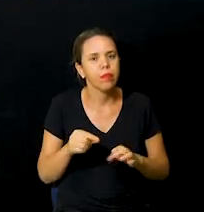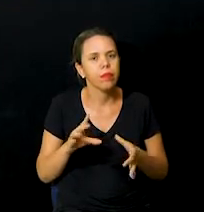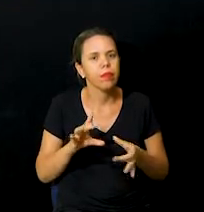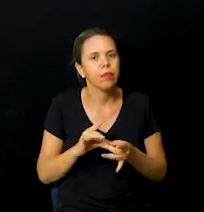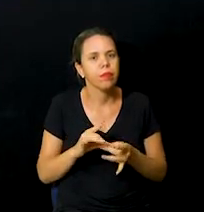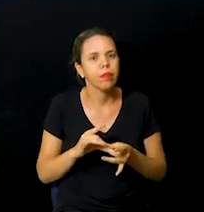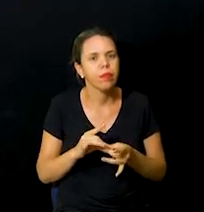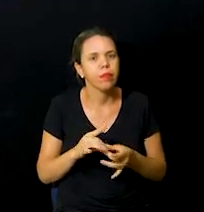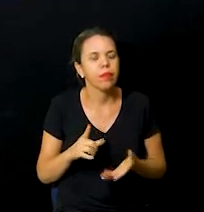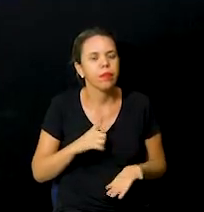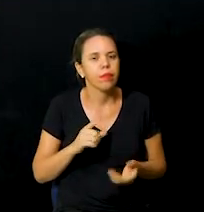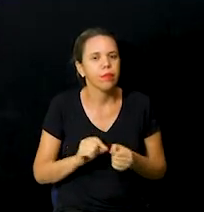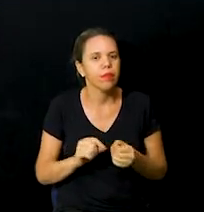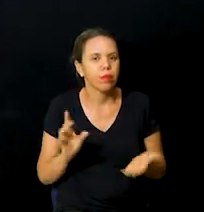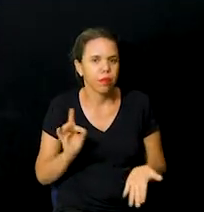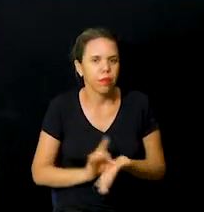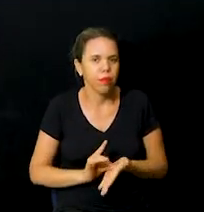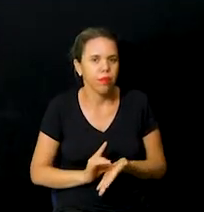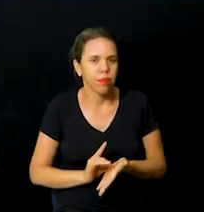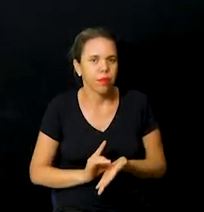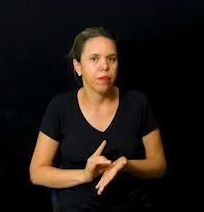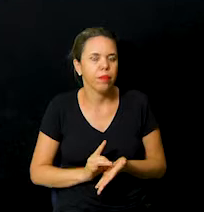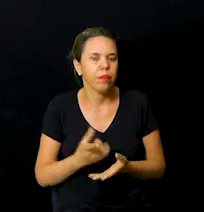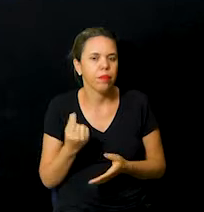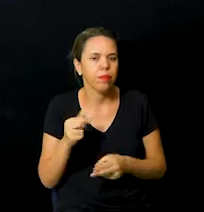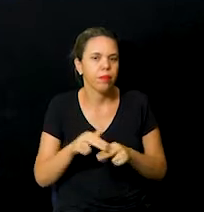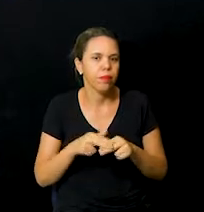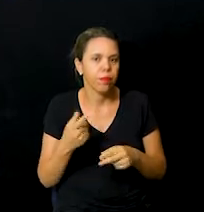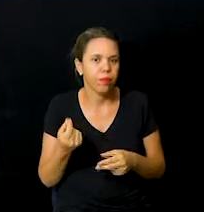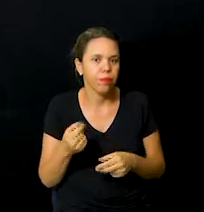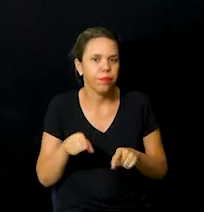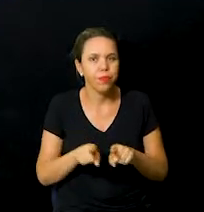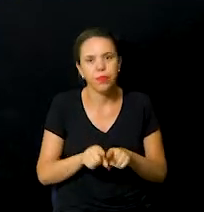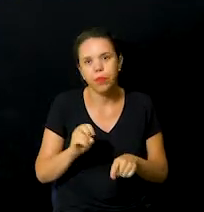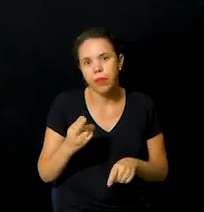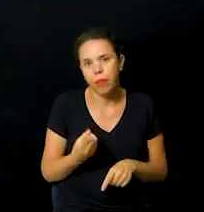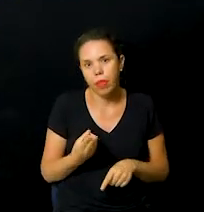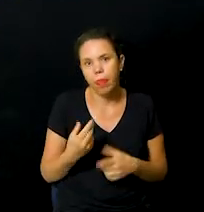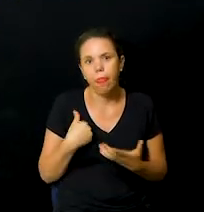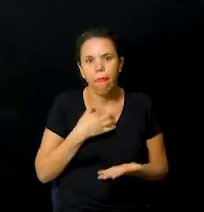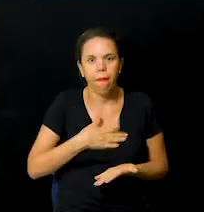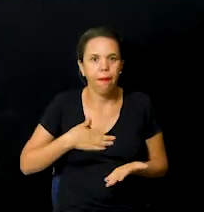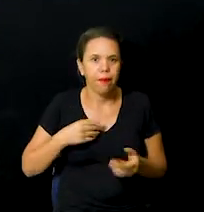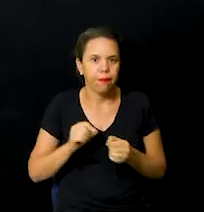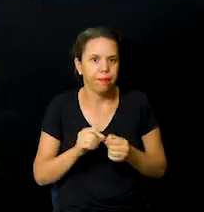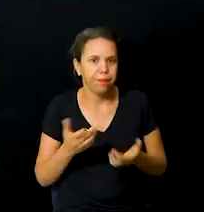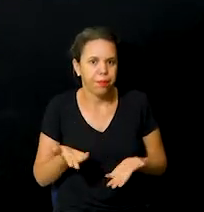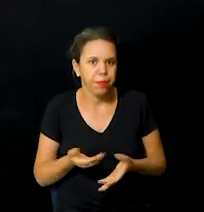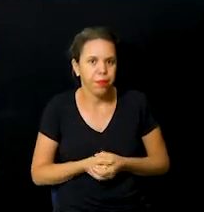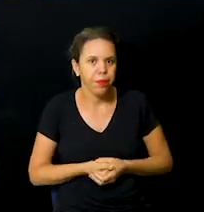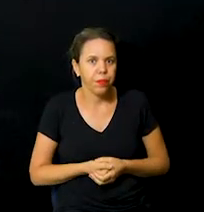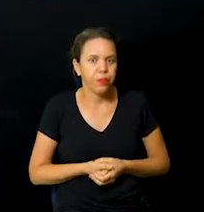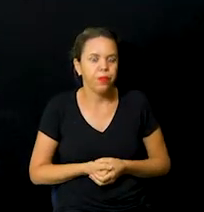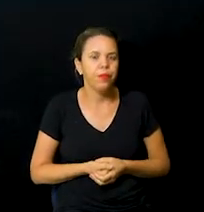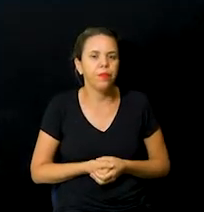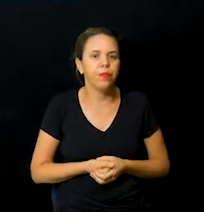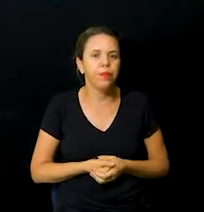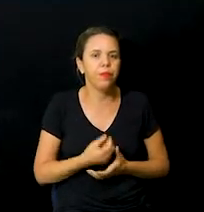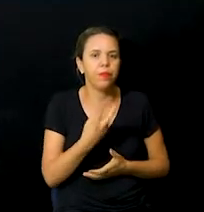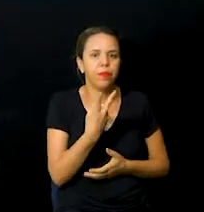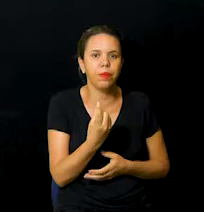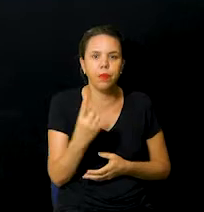muito associada a gente fazer realmente pela questão financeira e também aquilo que a gente gosta de fazer.